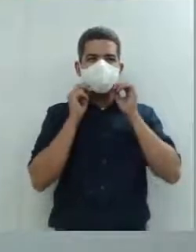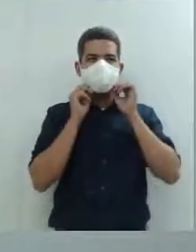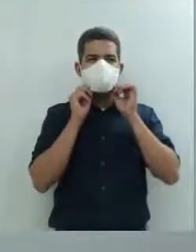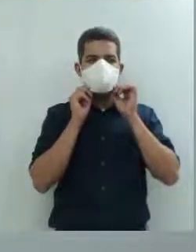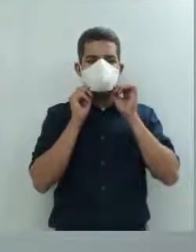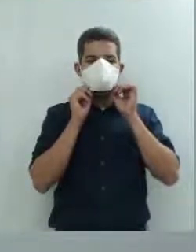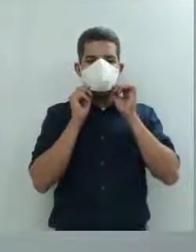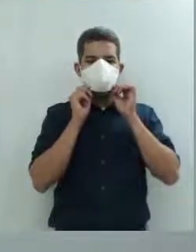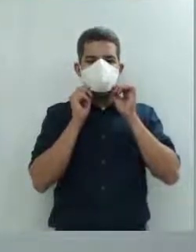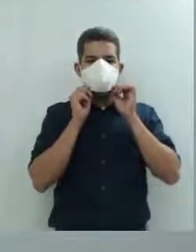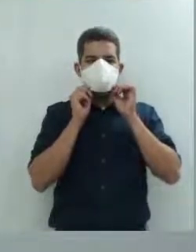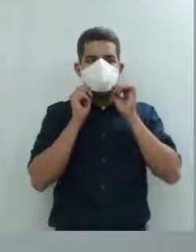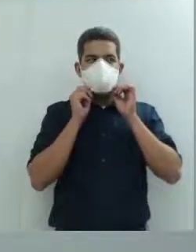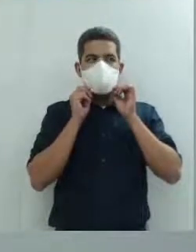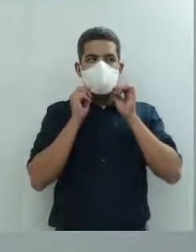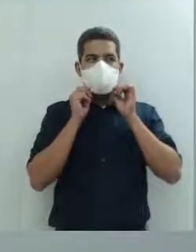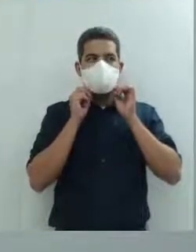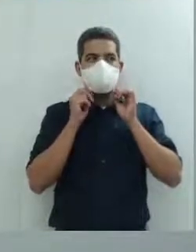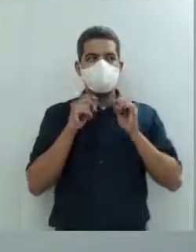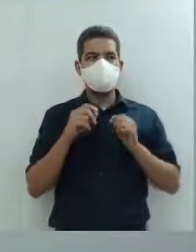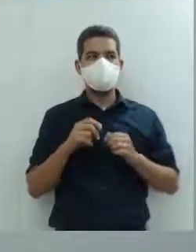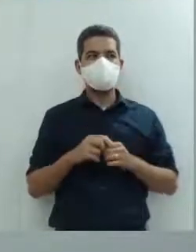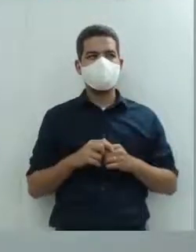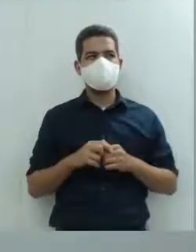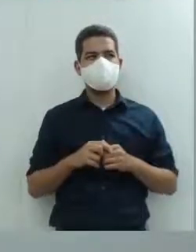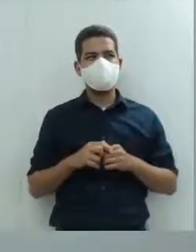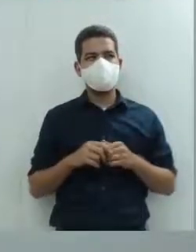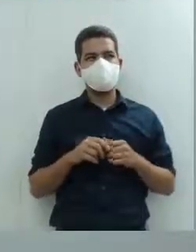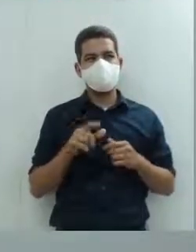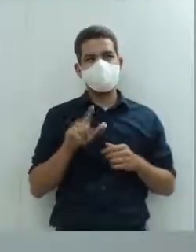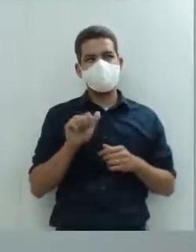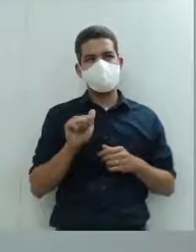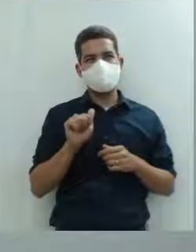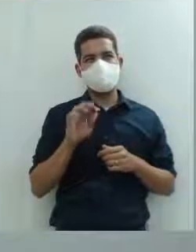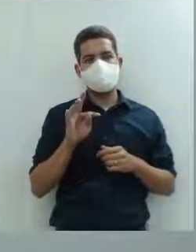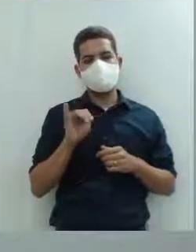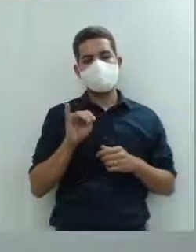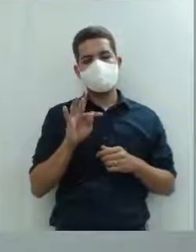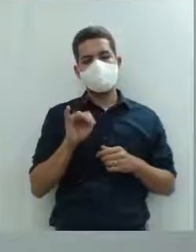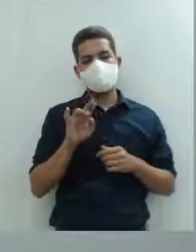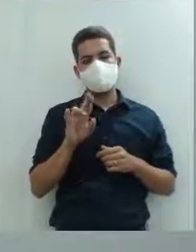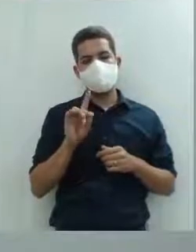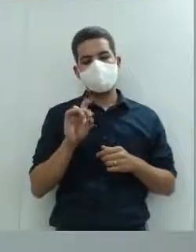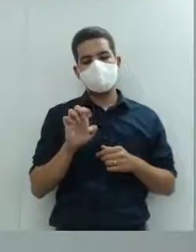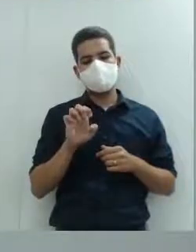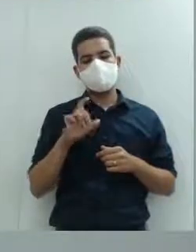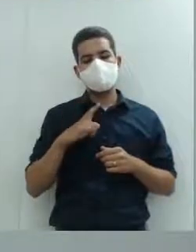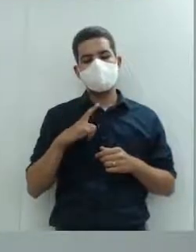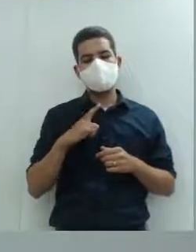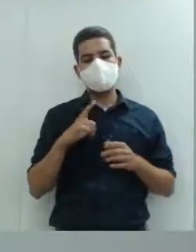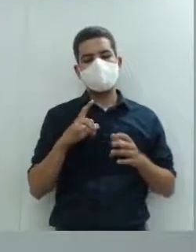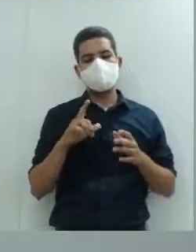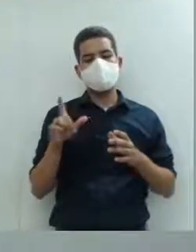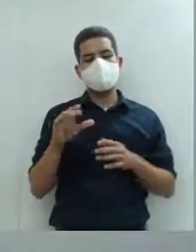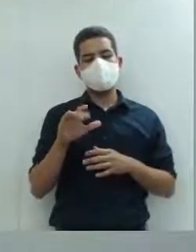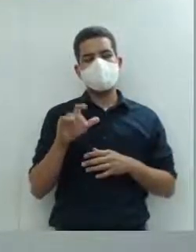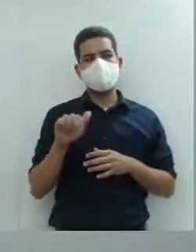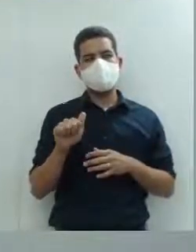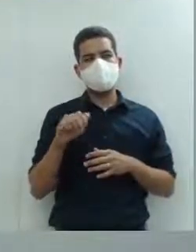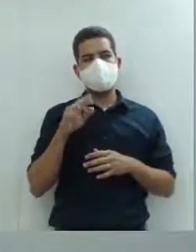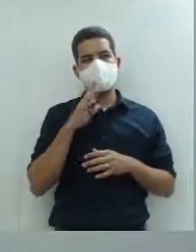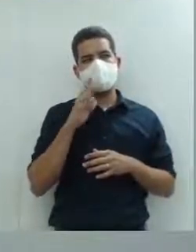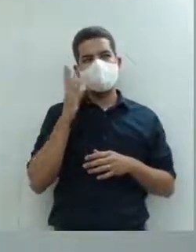sempre quente, lá é sempre frio, tá? Então latitude ele é o primeiro fator, porque com isso aqui tu já consegue dizer o clima do mundo inteiro.